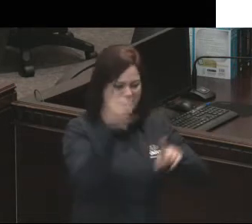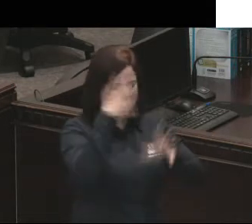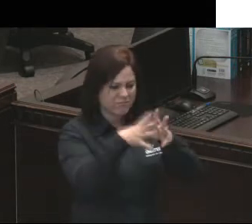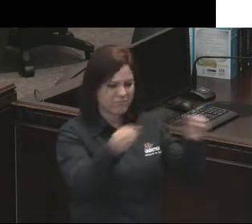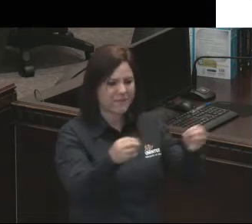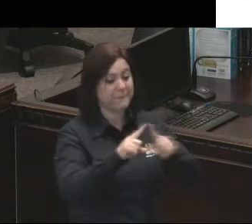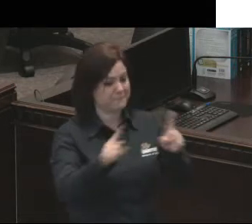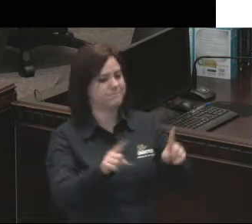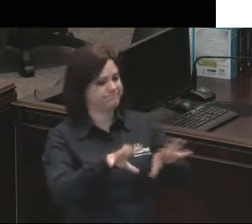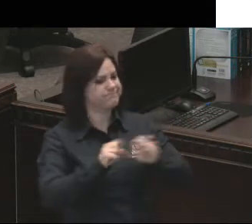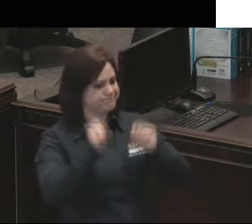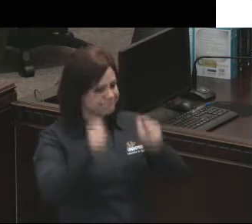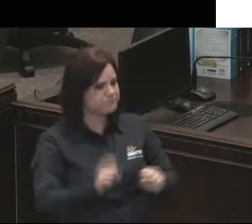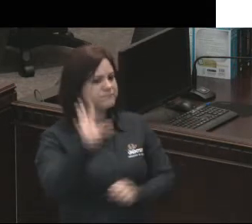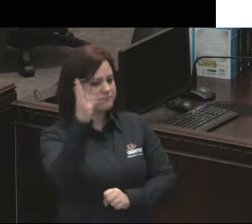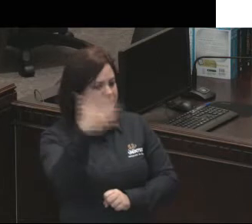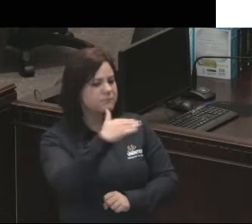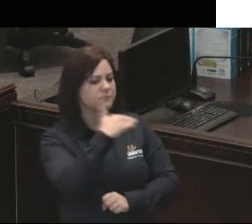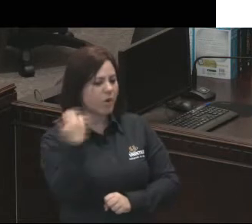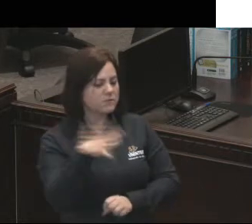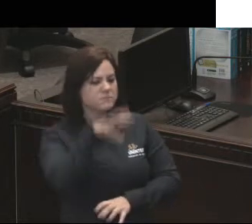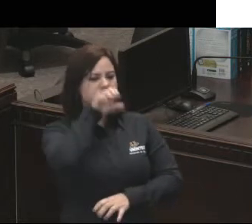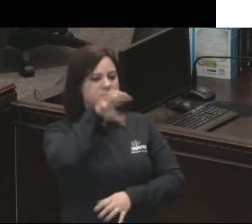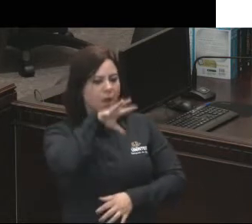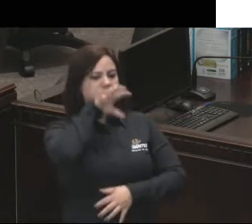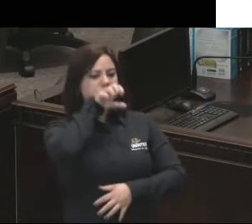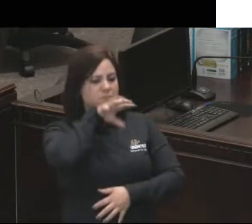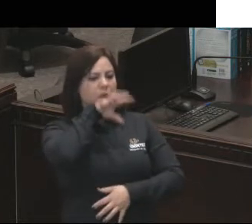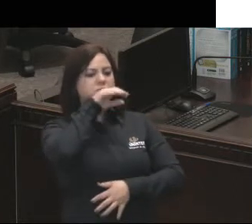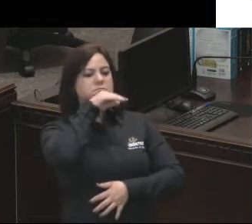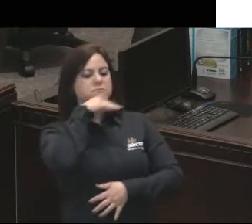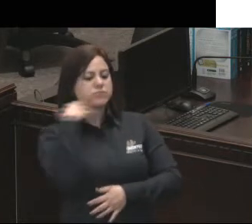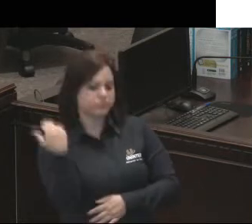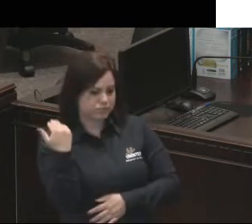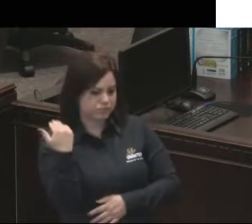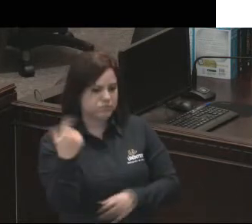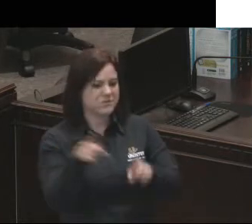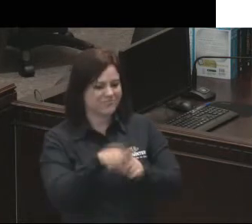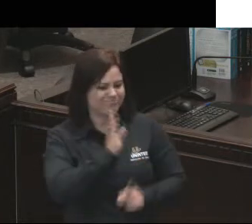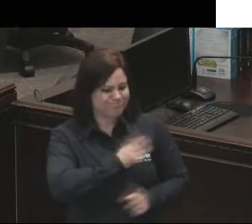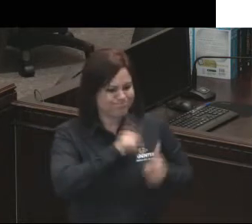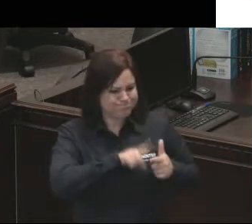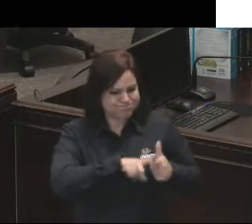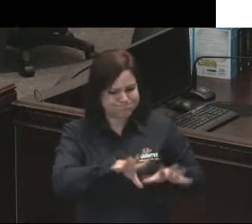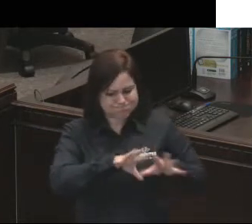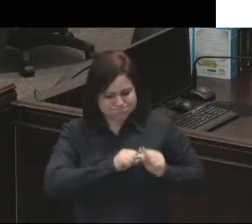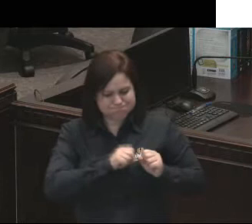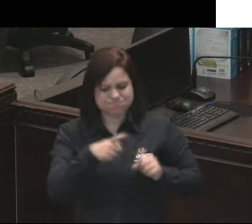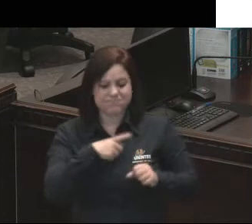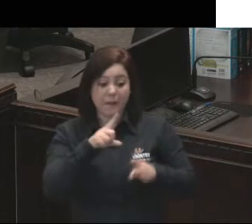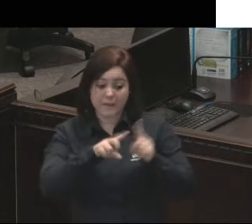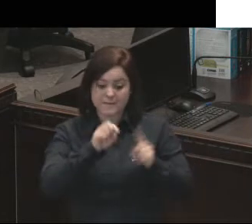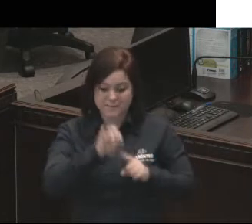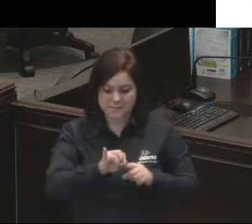insuficiência respiratória e também síndrome neurotóxica intermediária e tardia. Mas se eles forem tratados